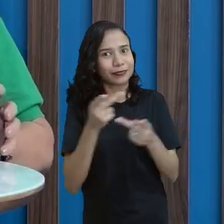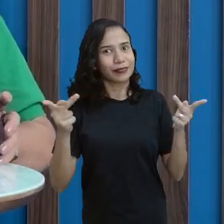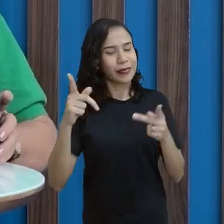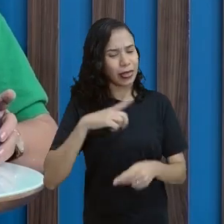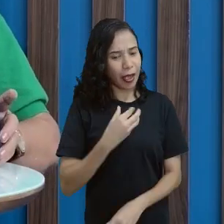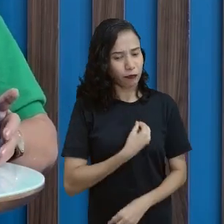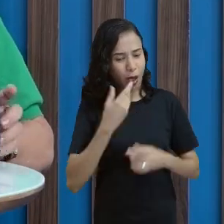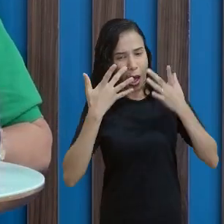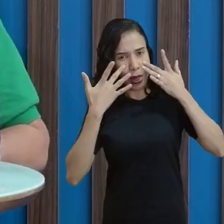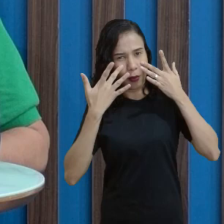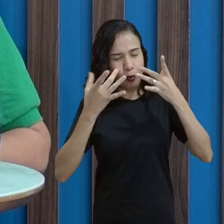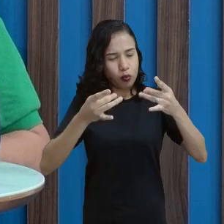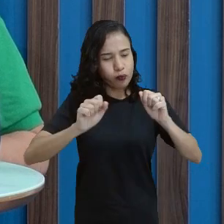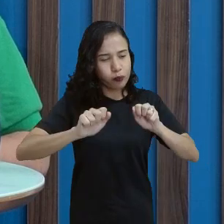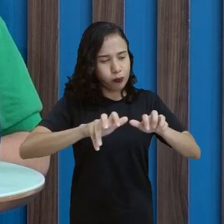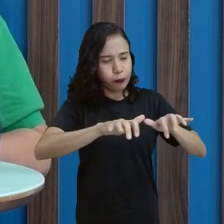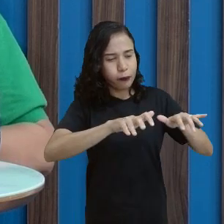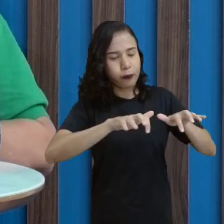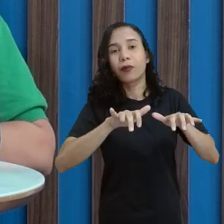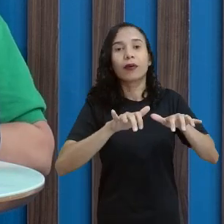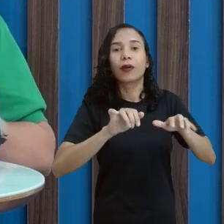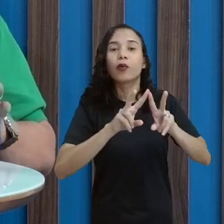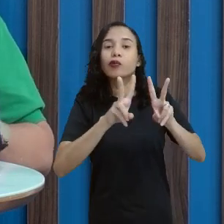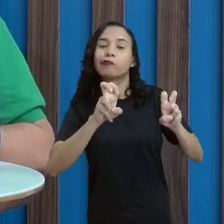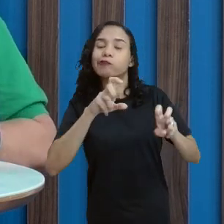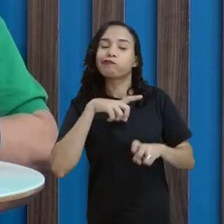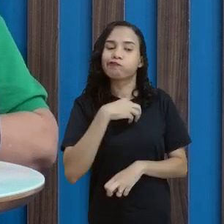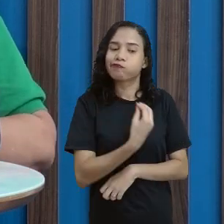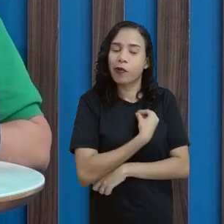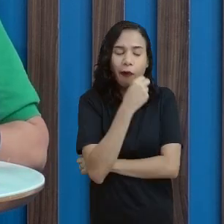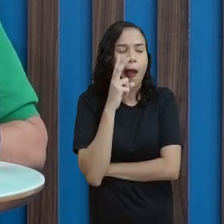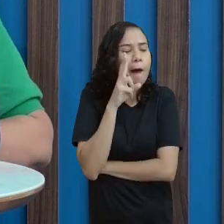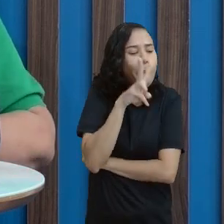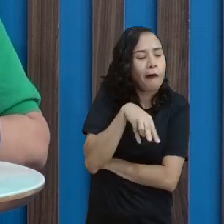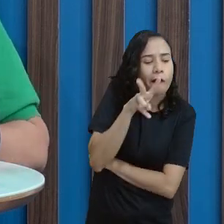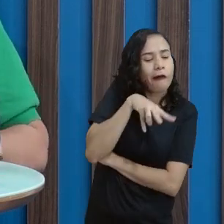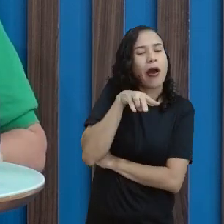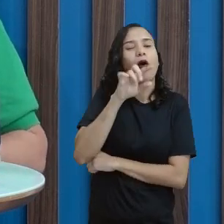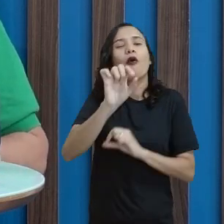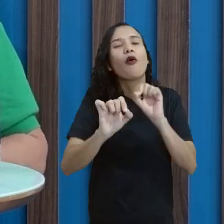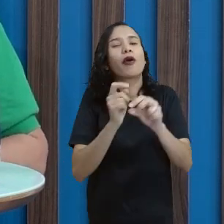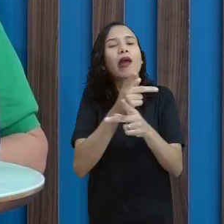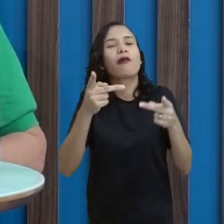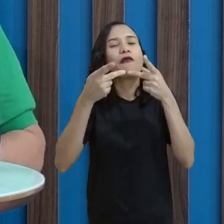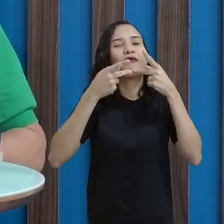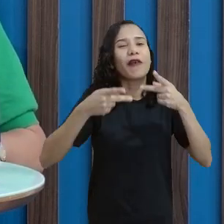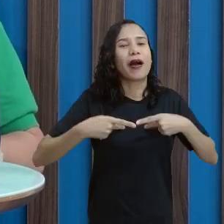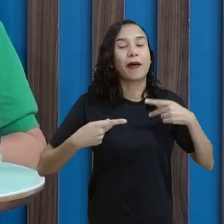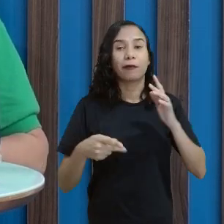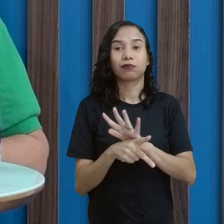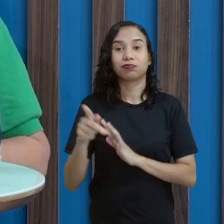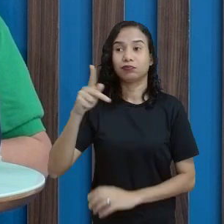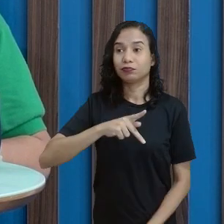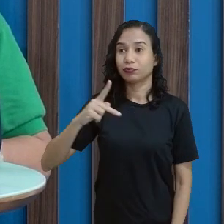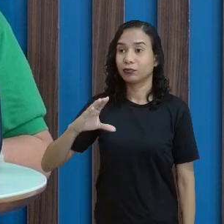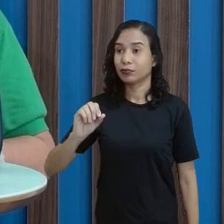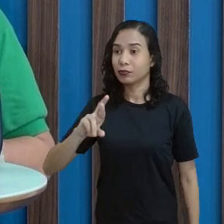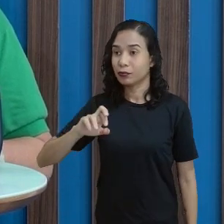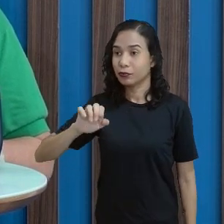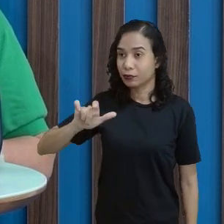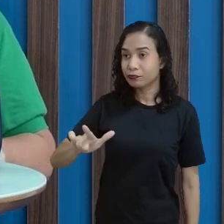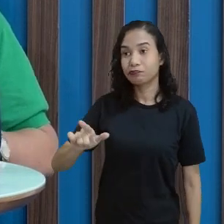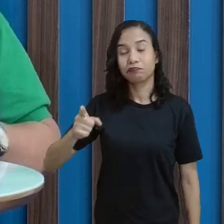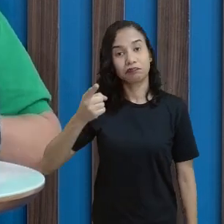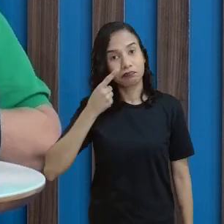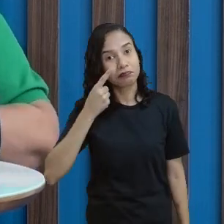aqui ligadinha, né? Em relação aqui ao chat, dando uma olhada, o que é que vocês estão colocando para a professora Carol. E